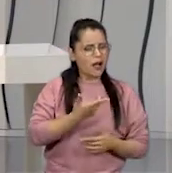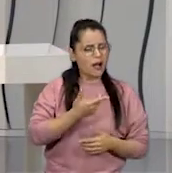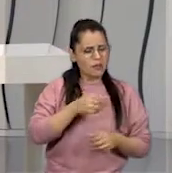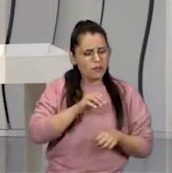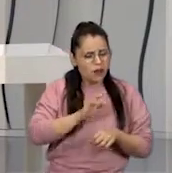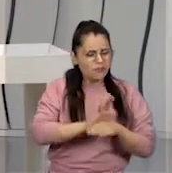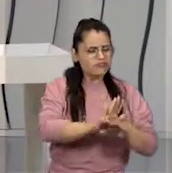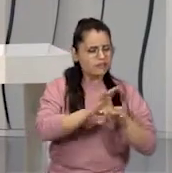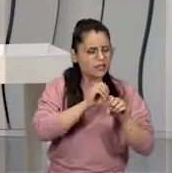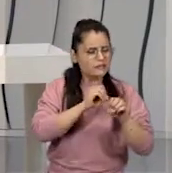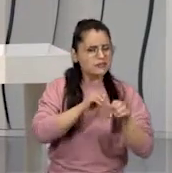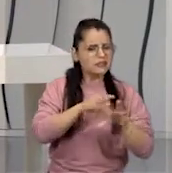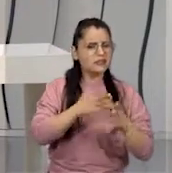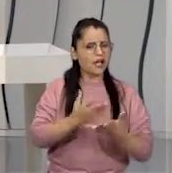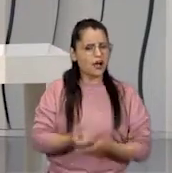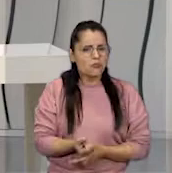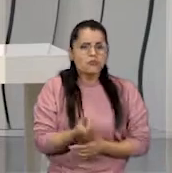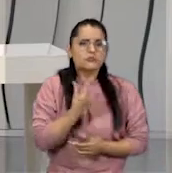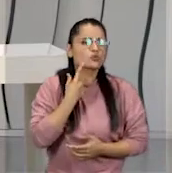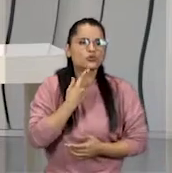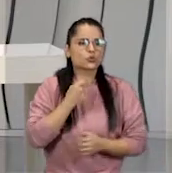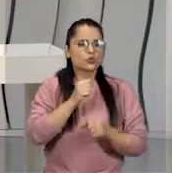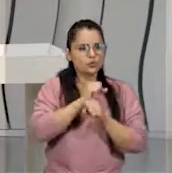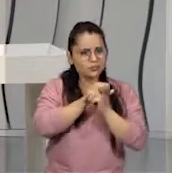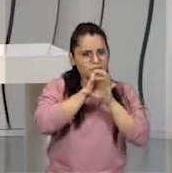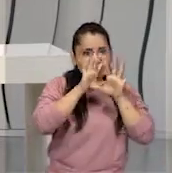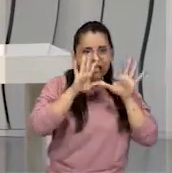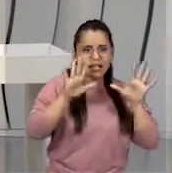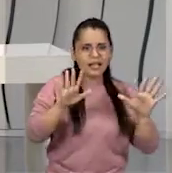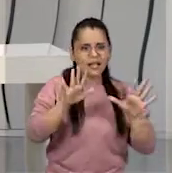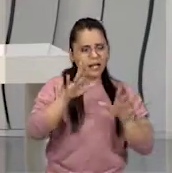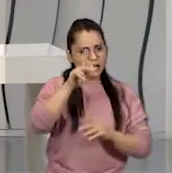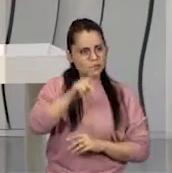a ter a verdade, a clareza.